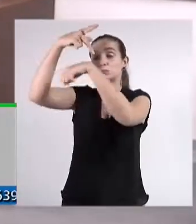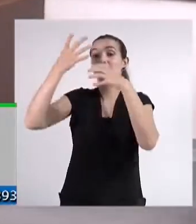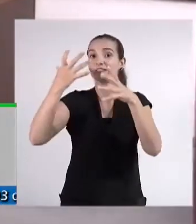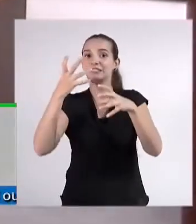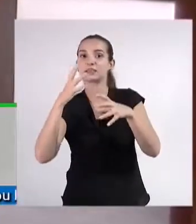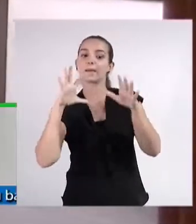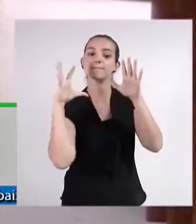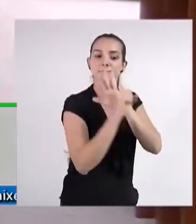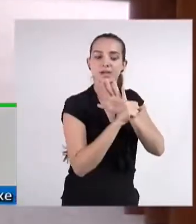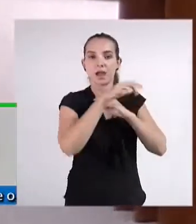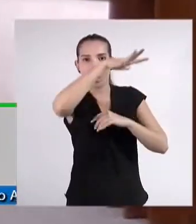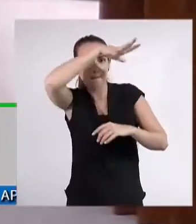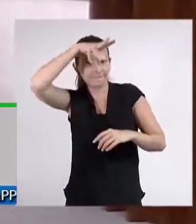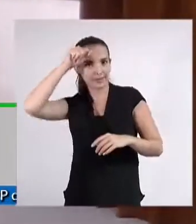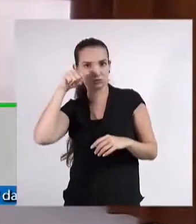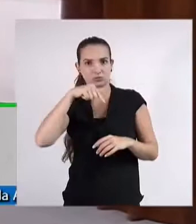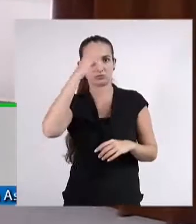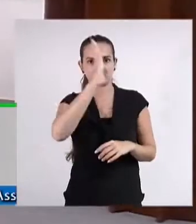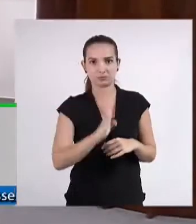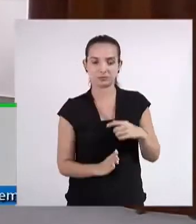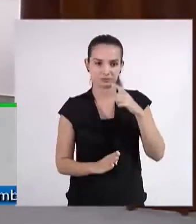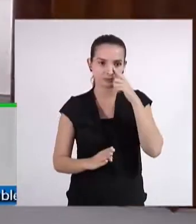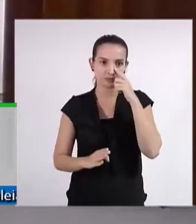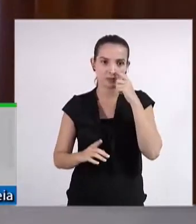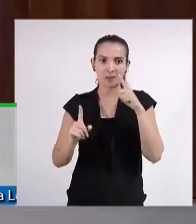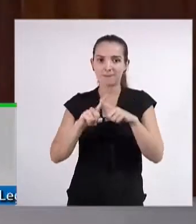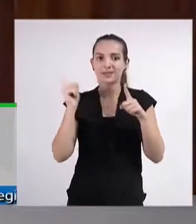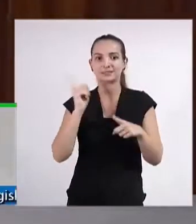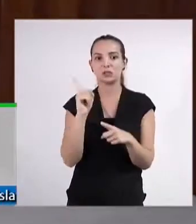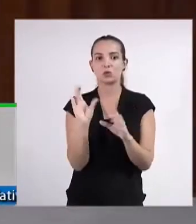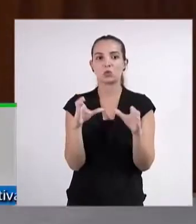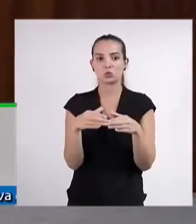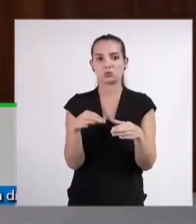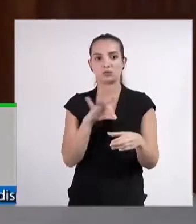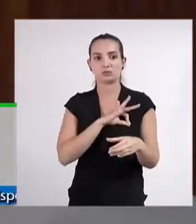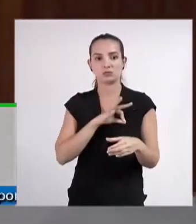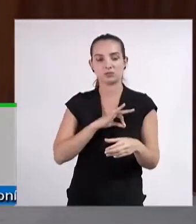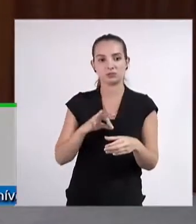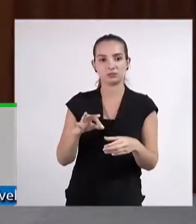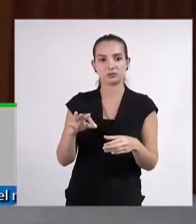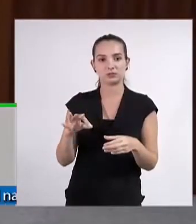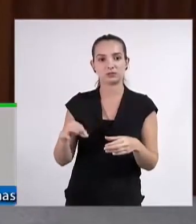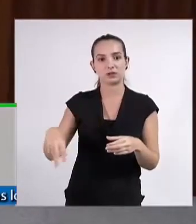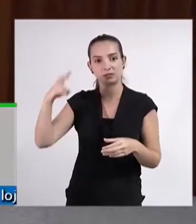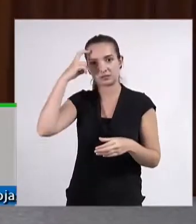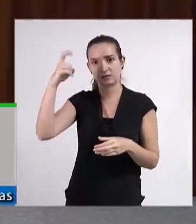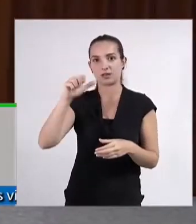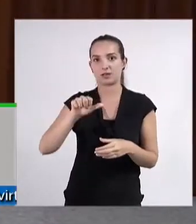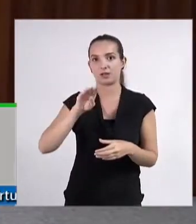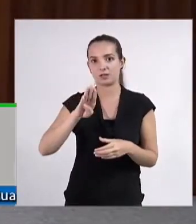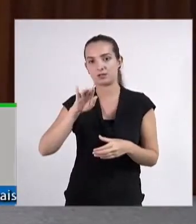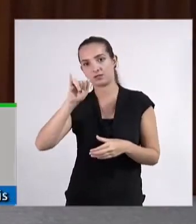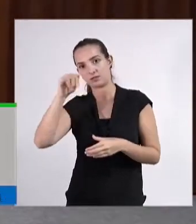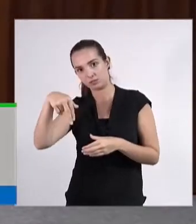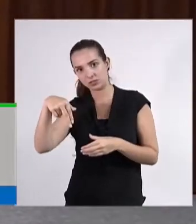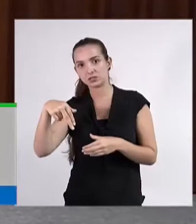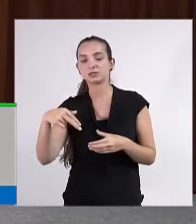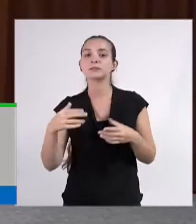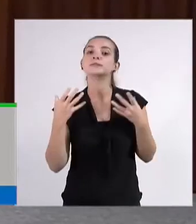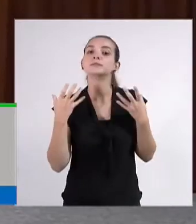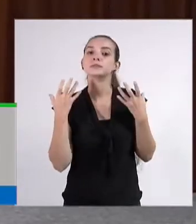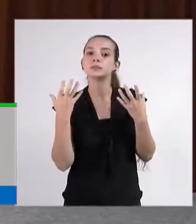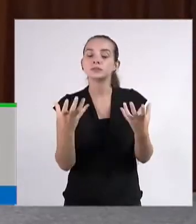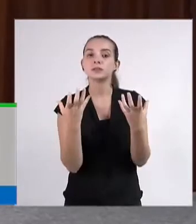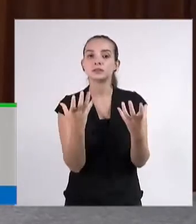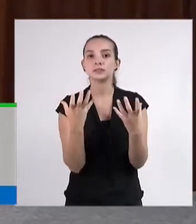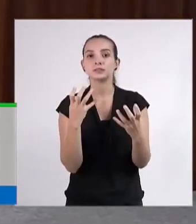né? Mas não investigar uma reunião de bispo que vai discutir como pregar o evangelho de Jesus Cristo na Amazônia. Aí